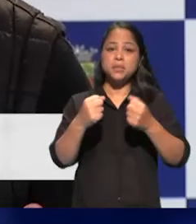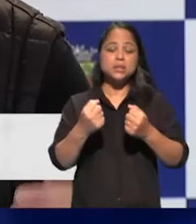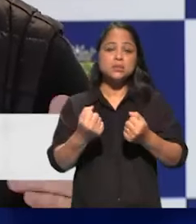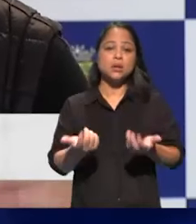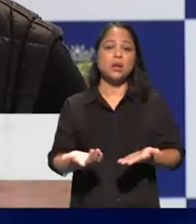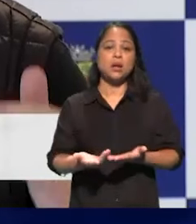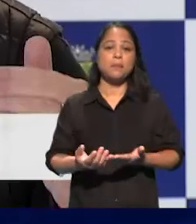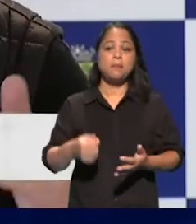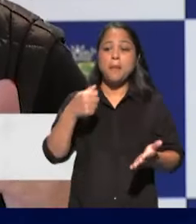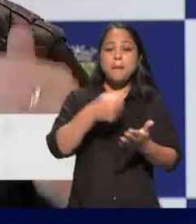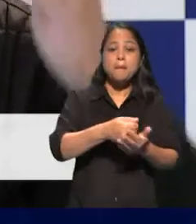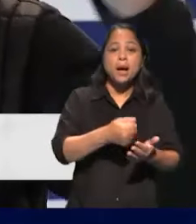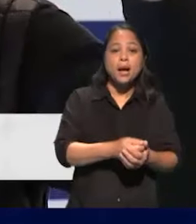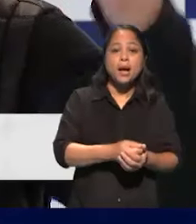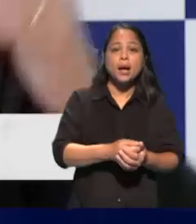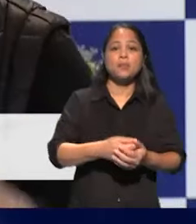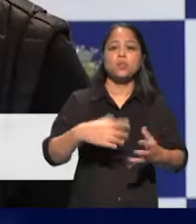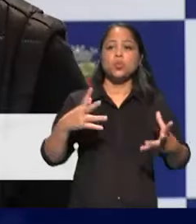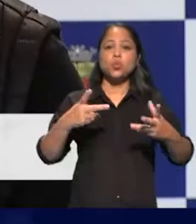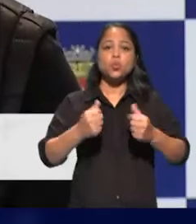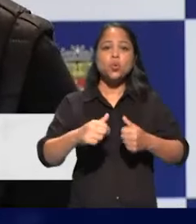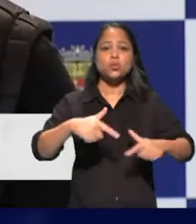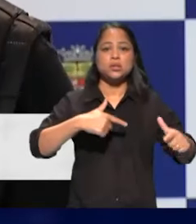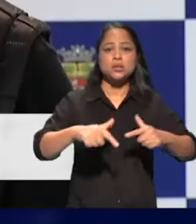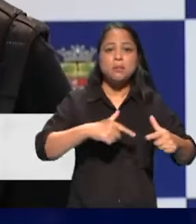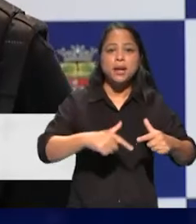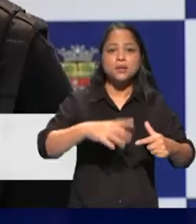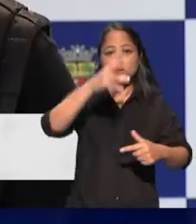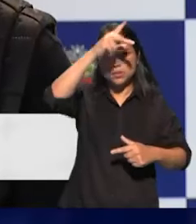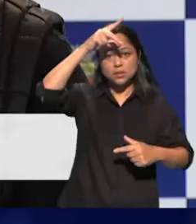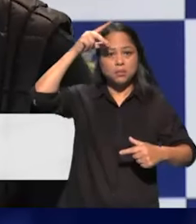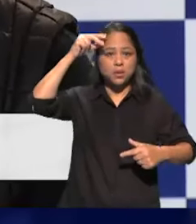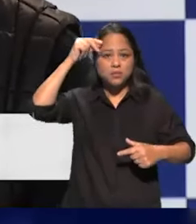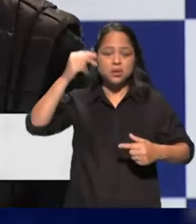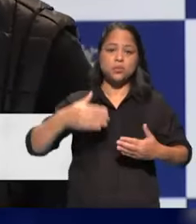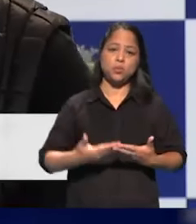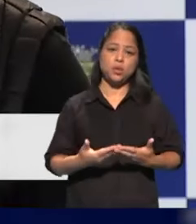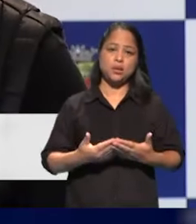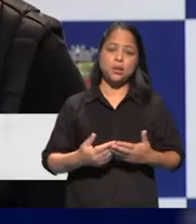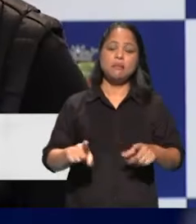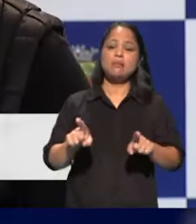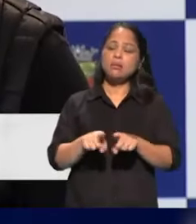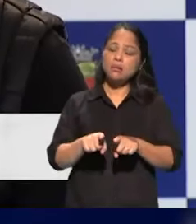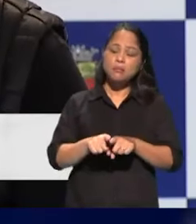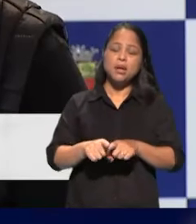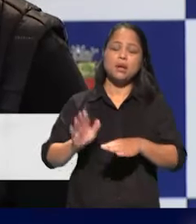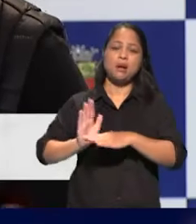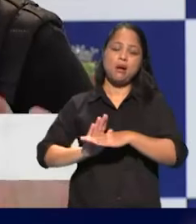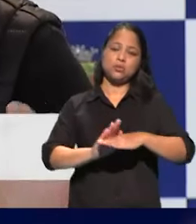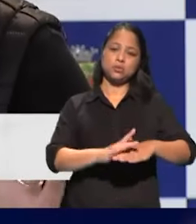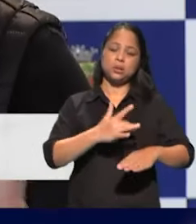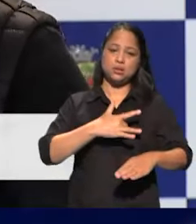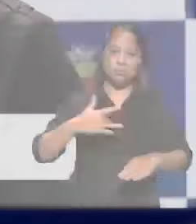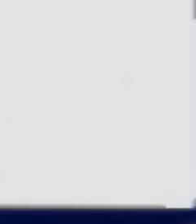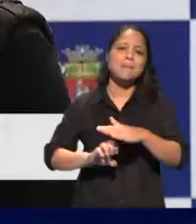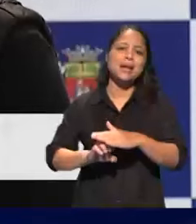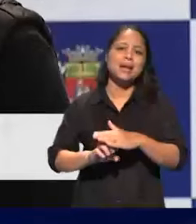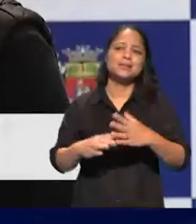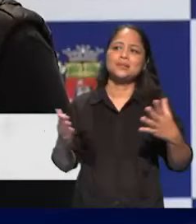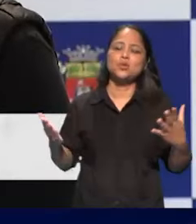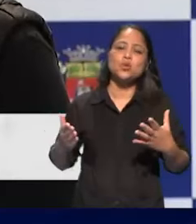envia eu não tenho nenhuma dúvida que a gente vai colocar todos os recursos provavelmente na área de saúde na área de assistência social segurança